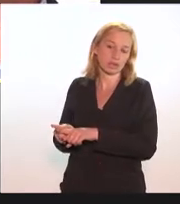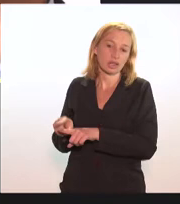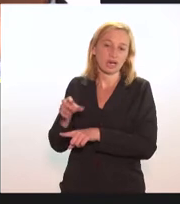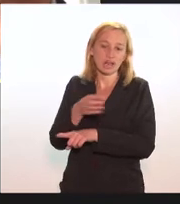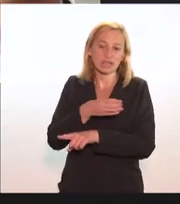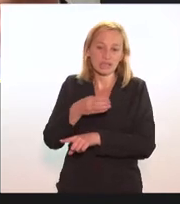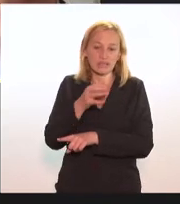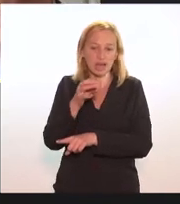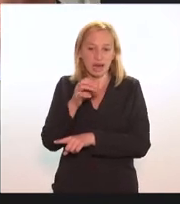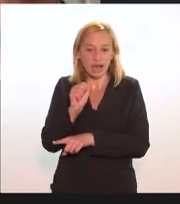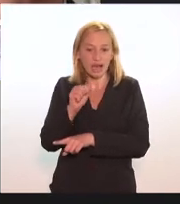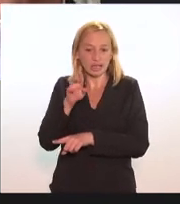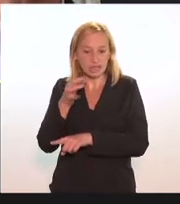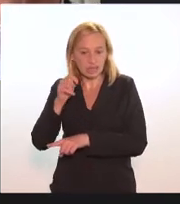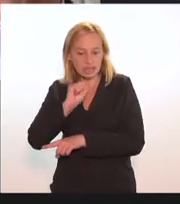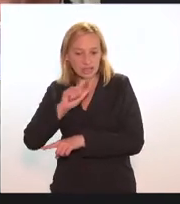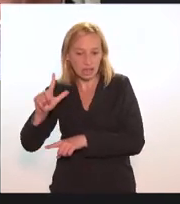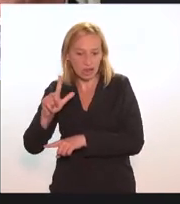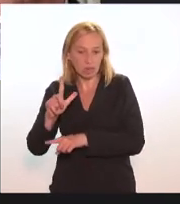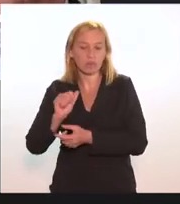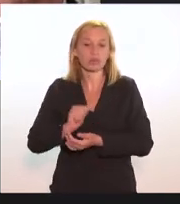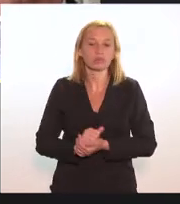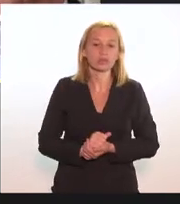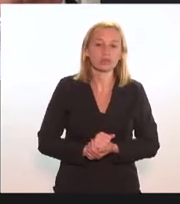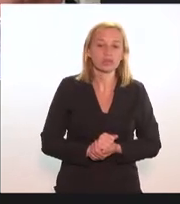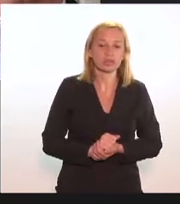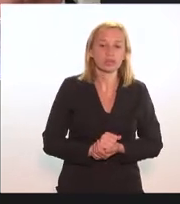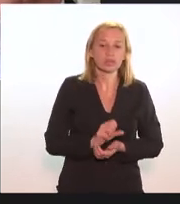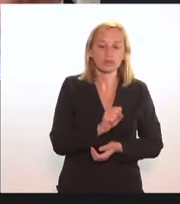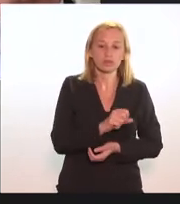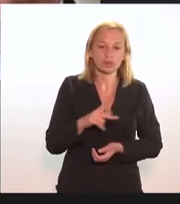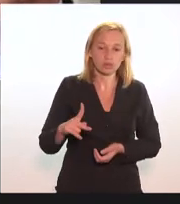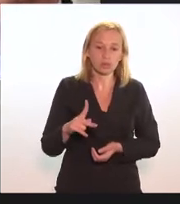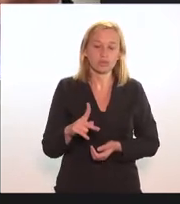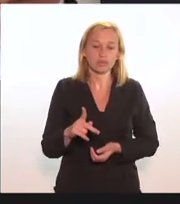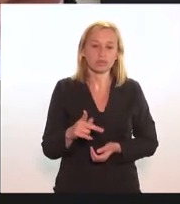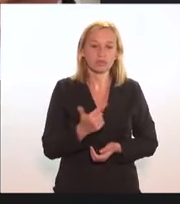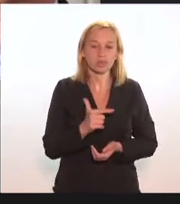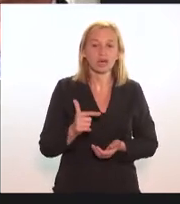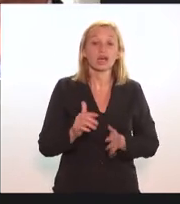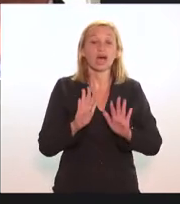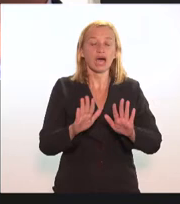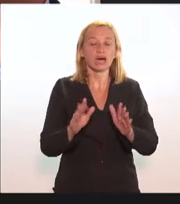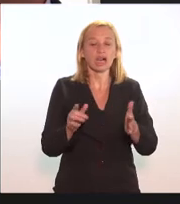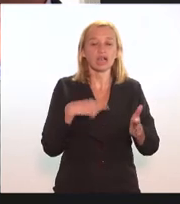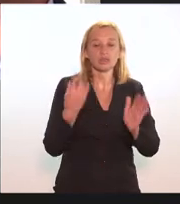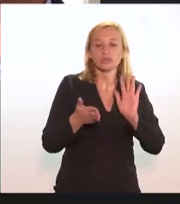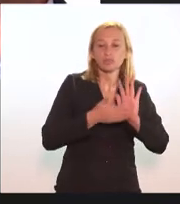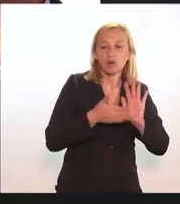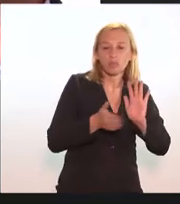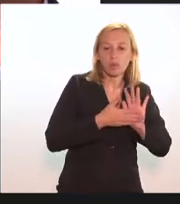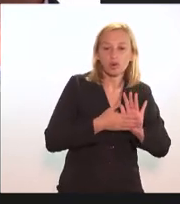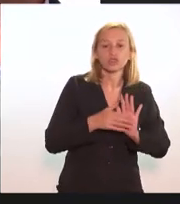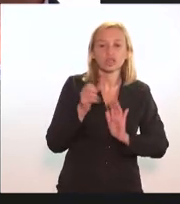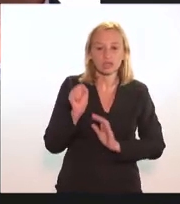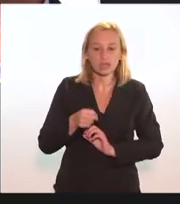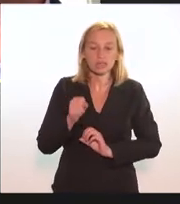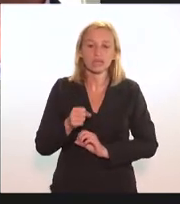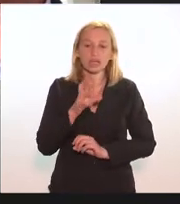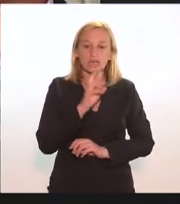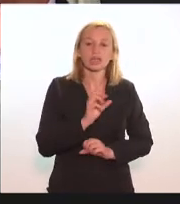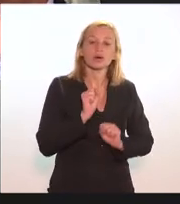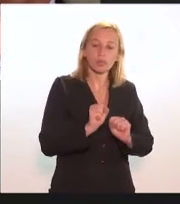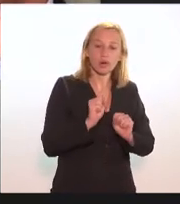cervejas artesanais ou microcervejarias não estarem na ST. A nossa proposta de contorno é sim, a gente pode